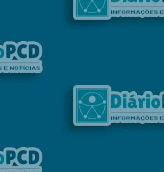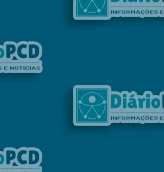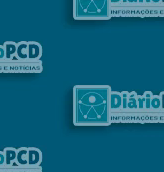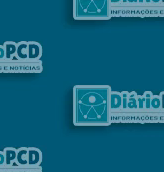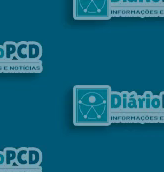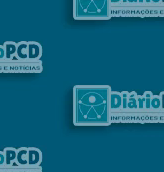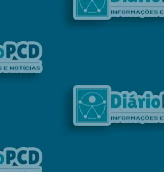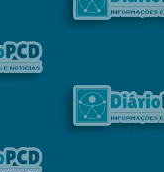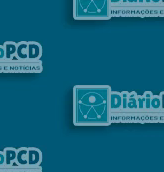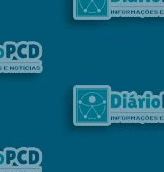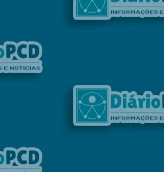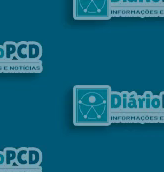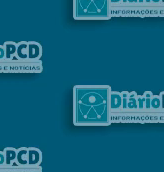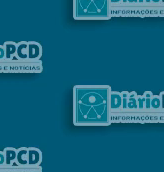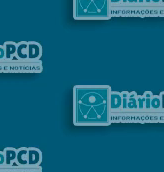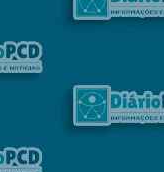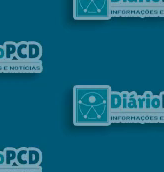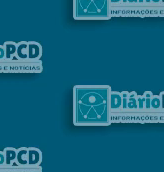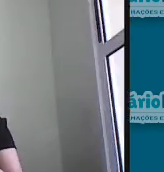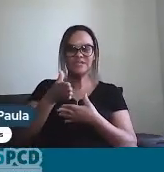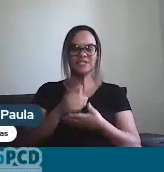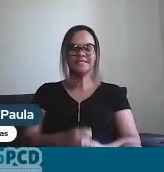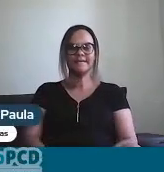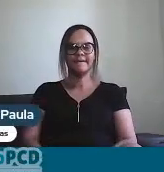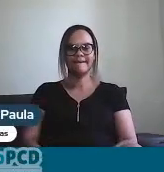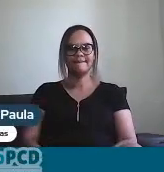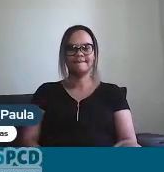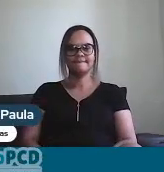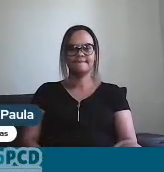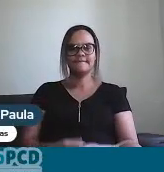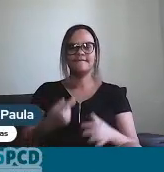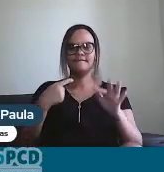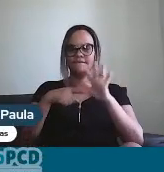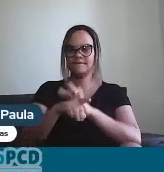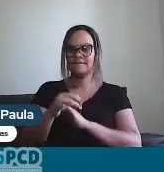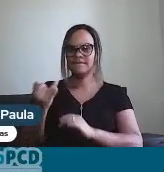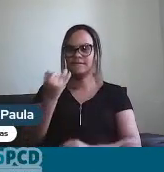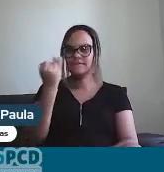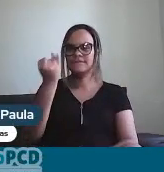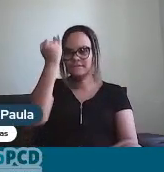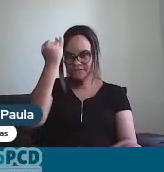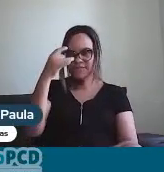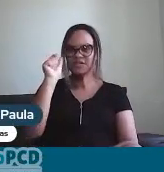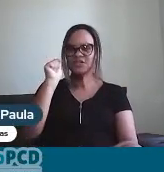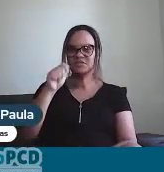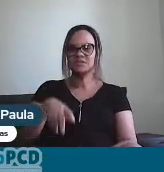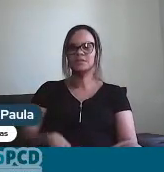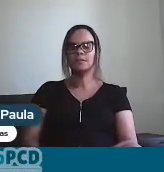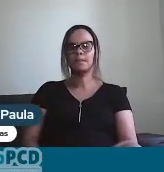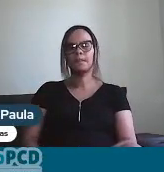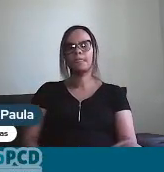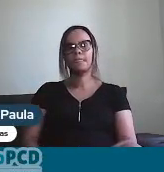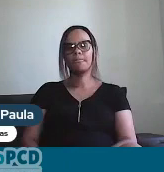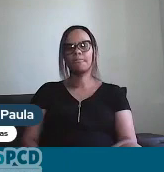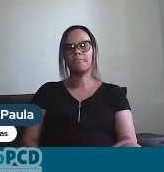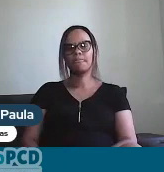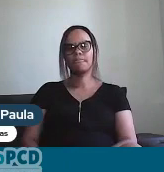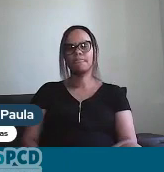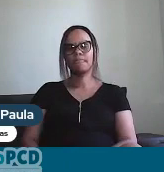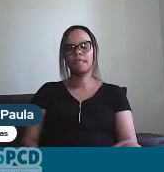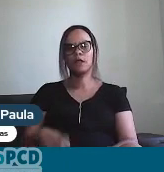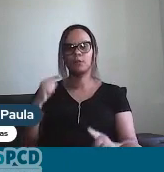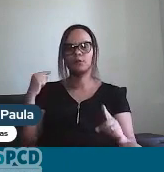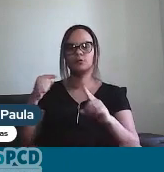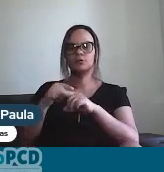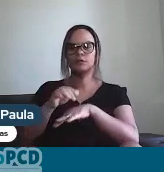vai influenciar diretamente, doutora Laila? Essa pergunta é importantíssima, não, porque assim, o intuito